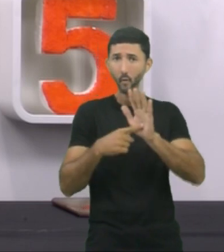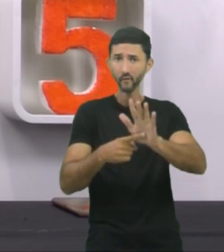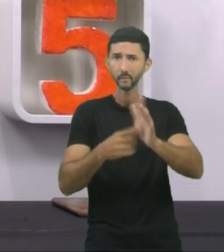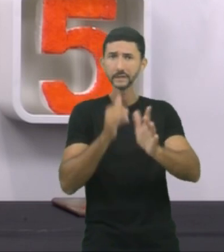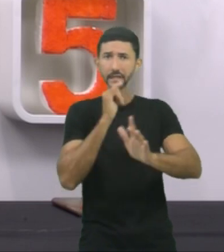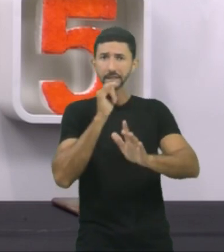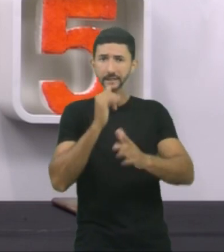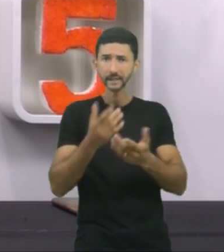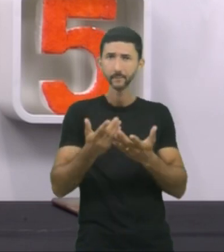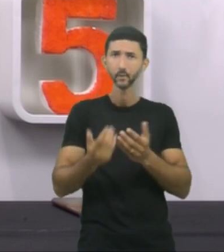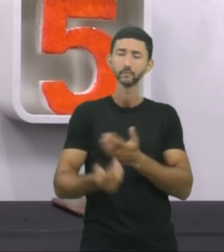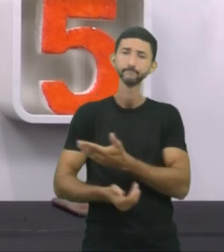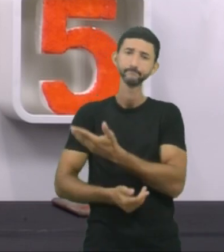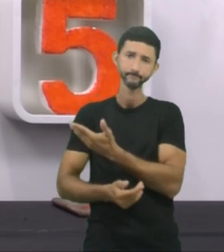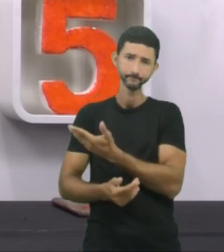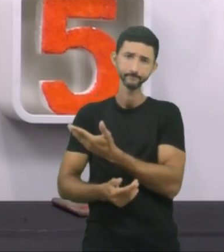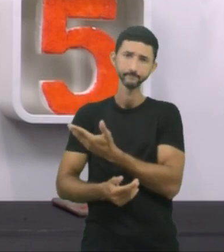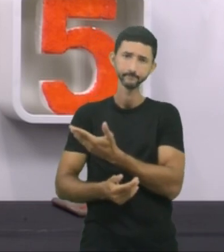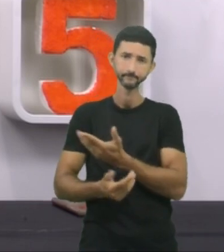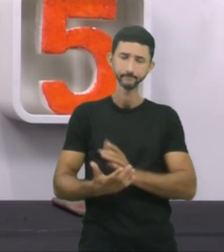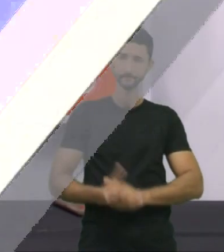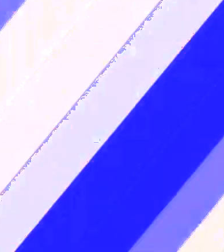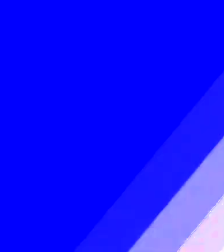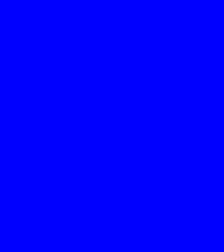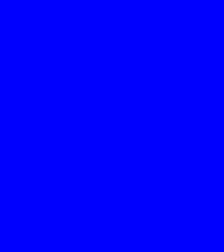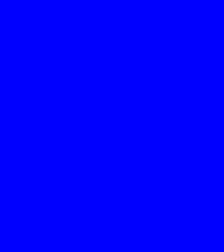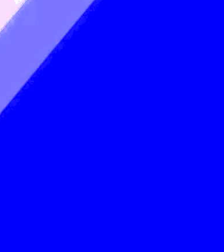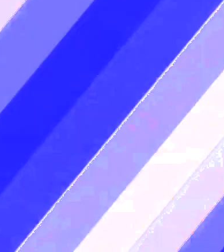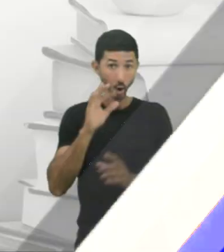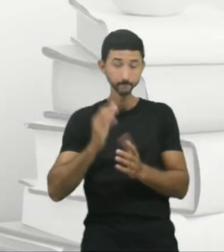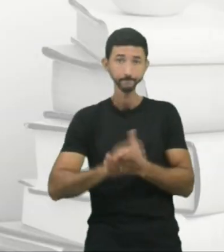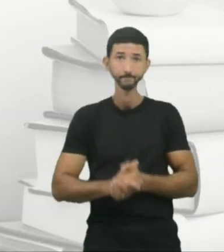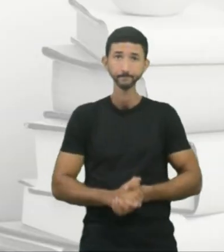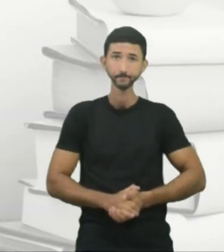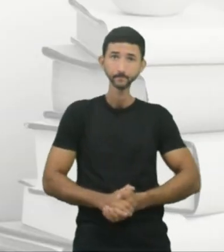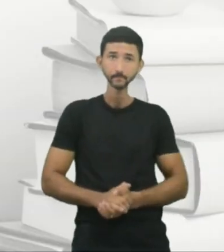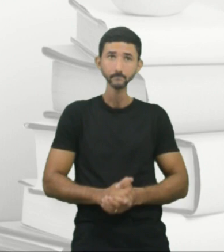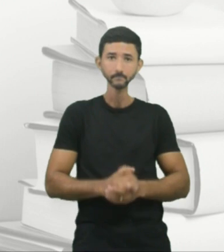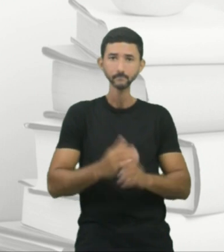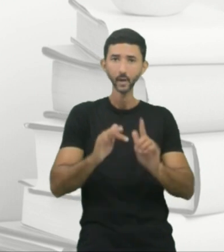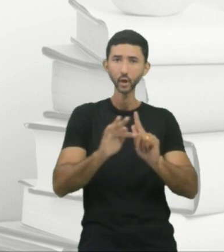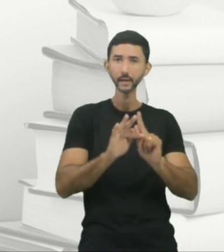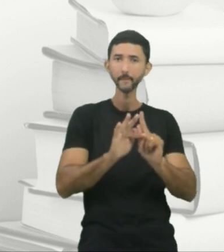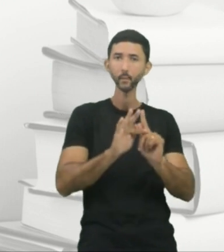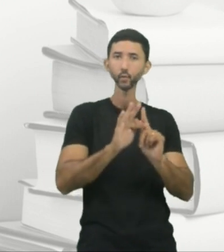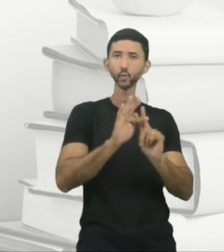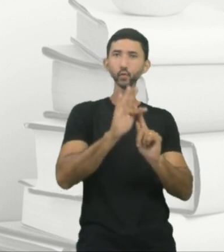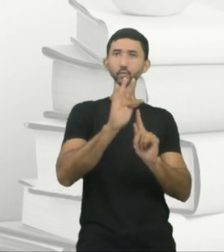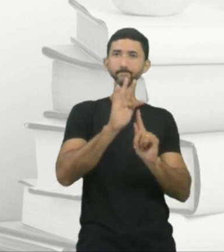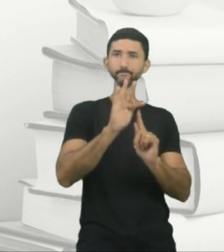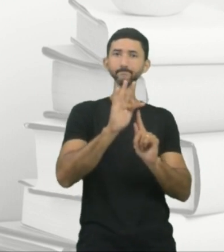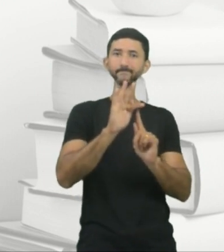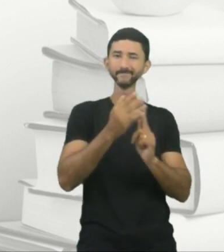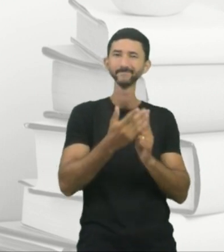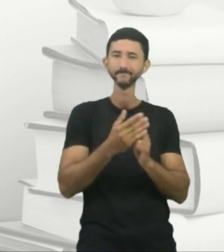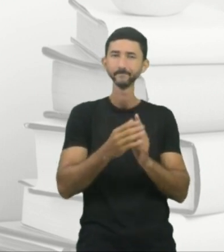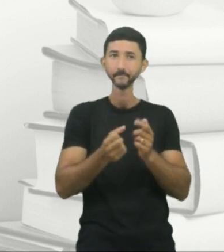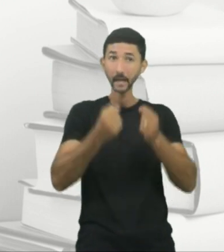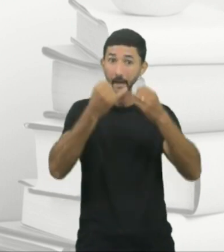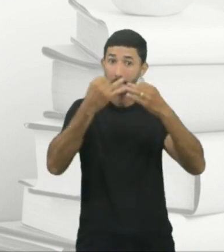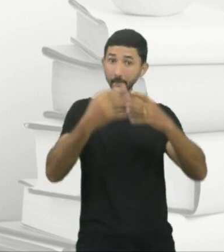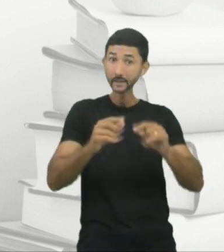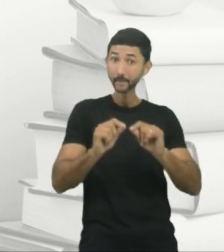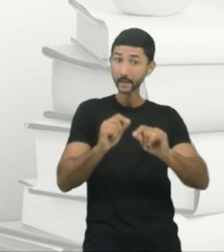trouxe aqui de exemplo e que eu te mostro na tela. Eu trouxe aqui um termômetro para te mostrar e